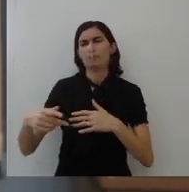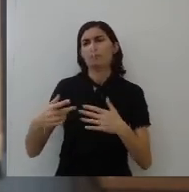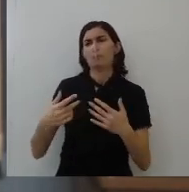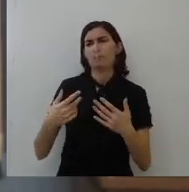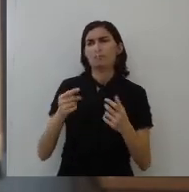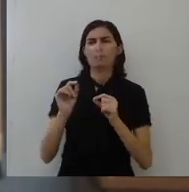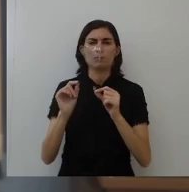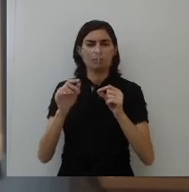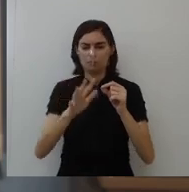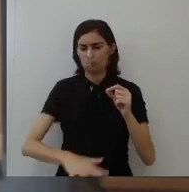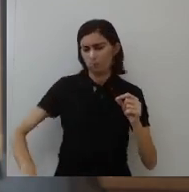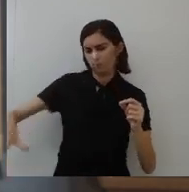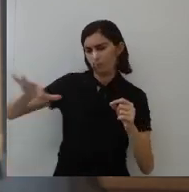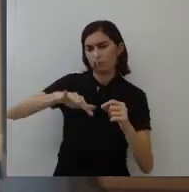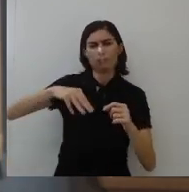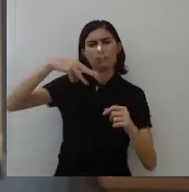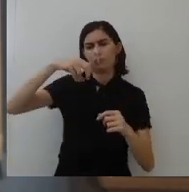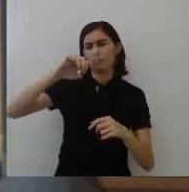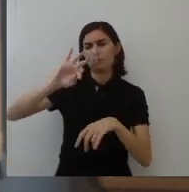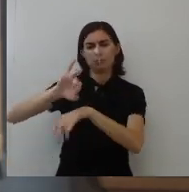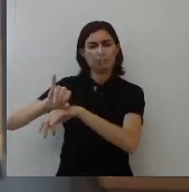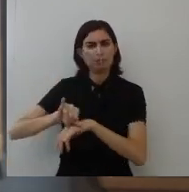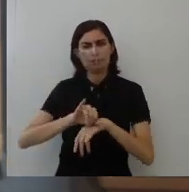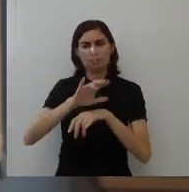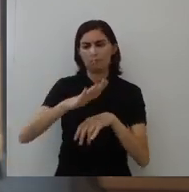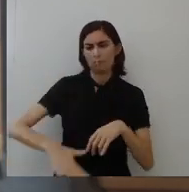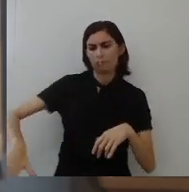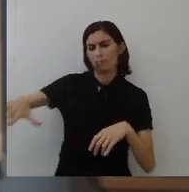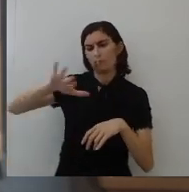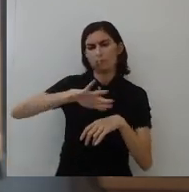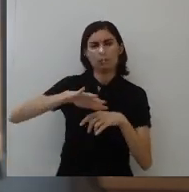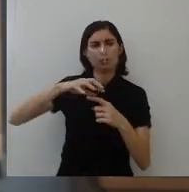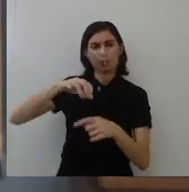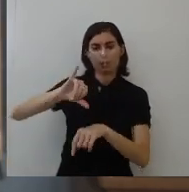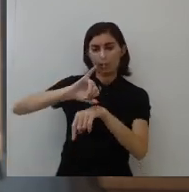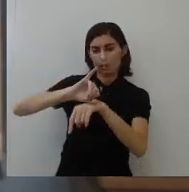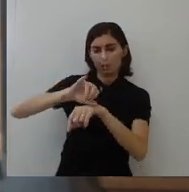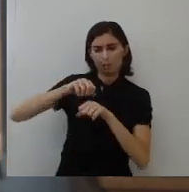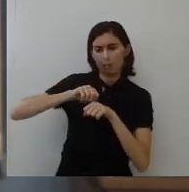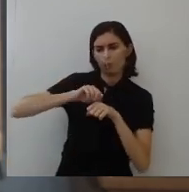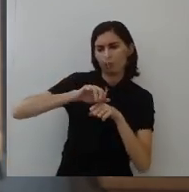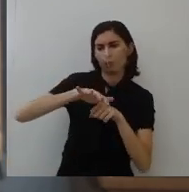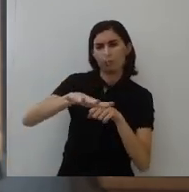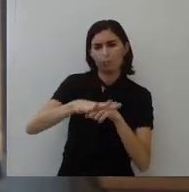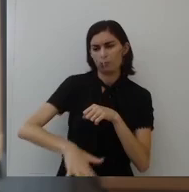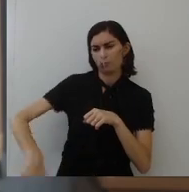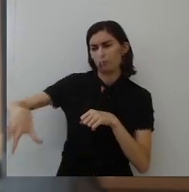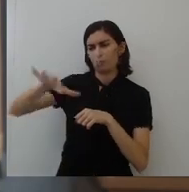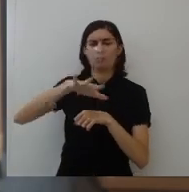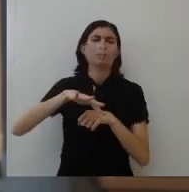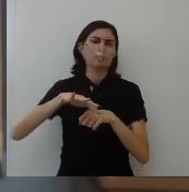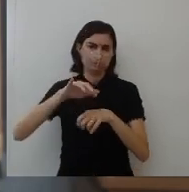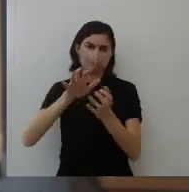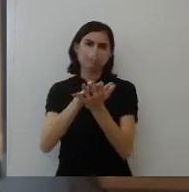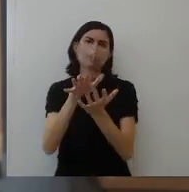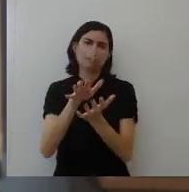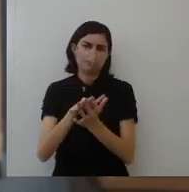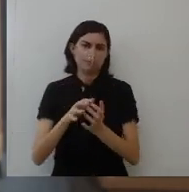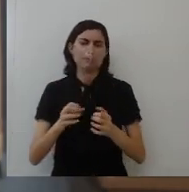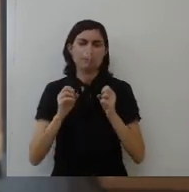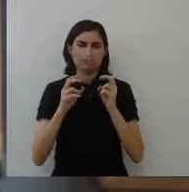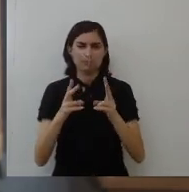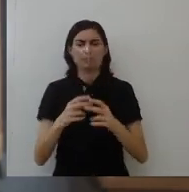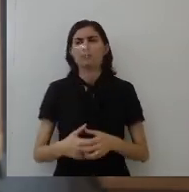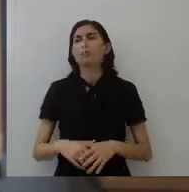da região metropolitana, da sua região, já que Recife é a capital. Né? Então é a região metropolitana do Recife.